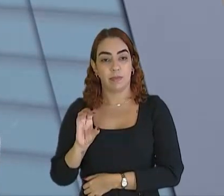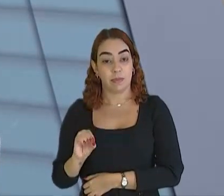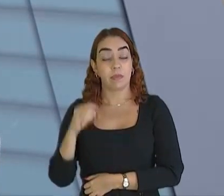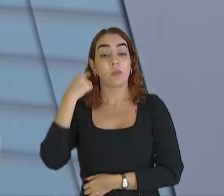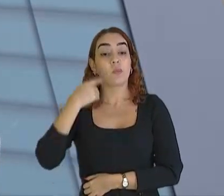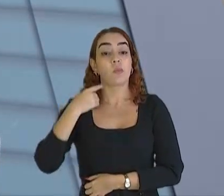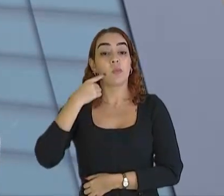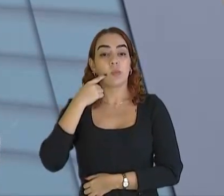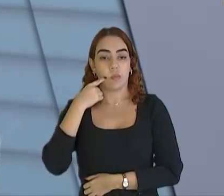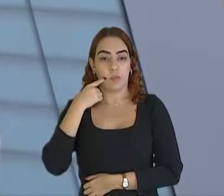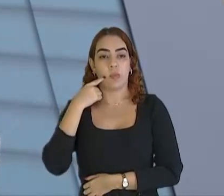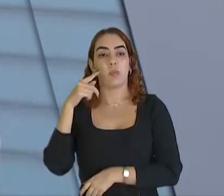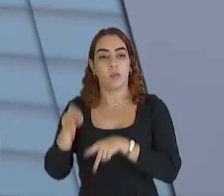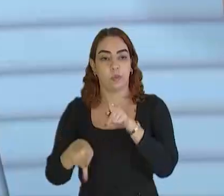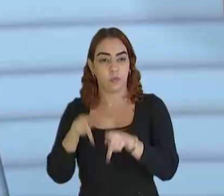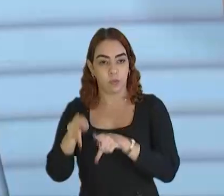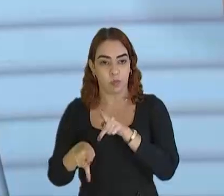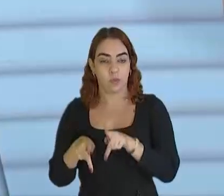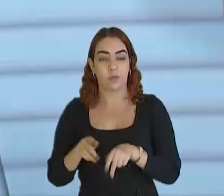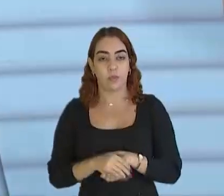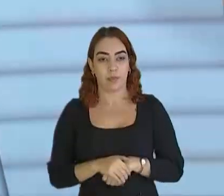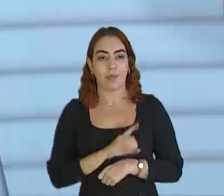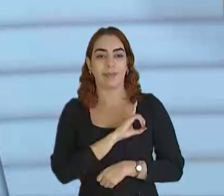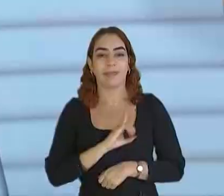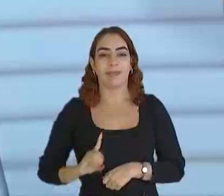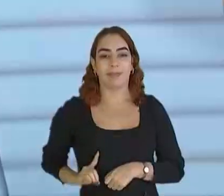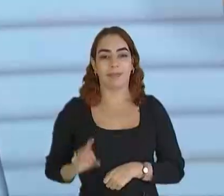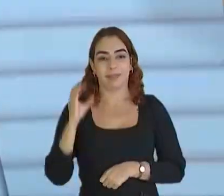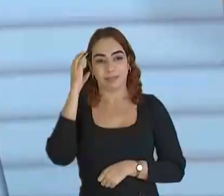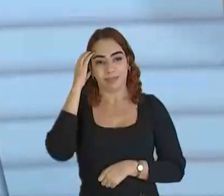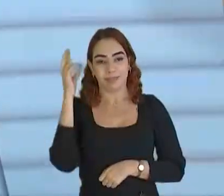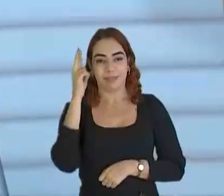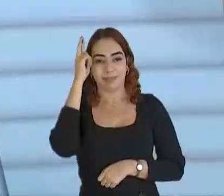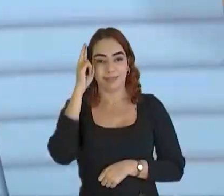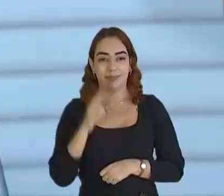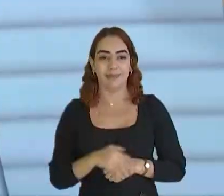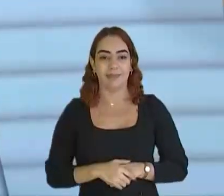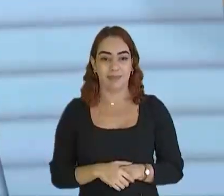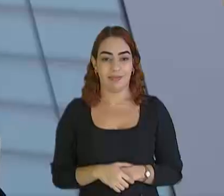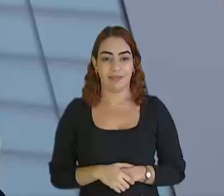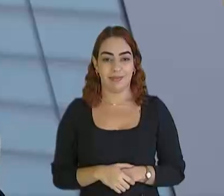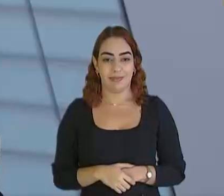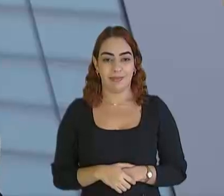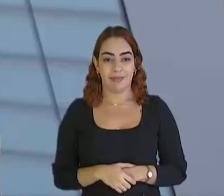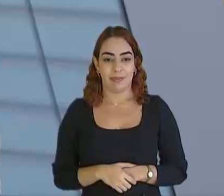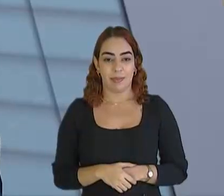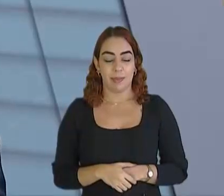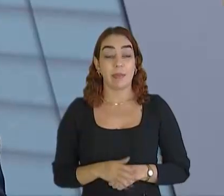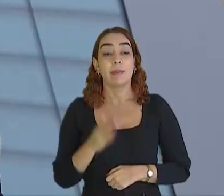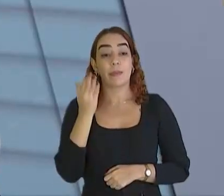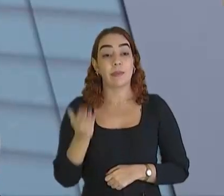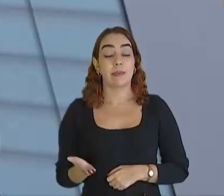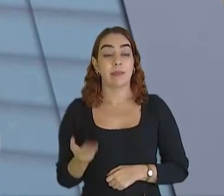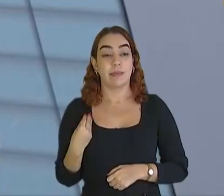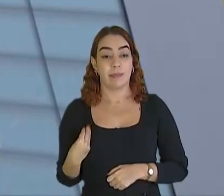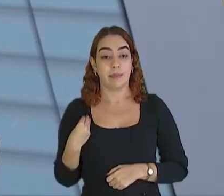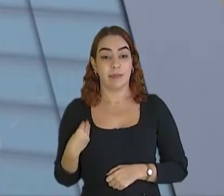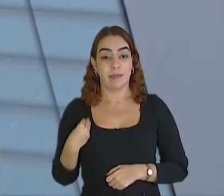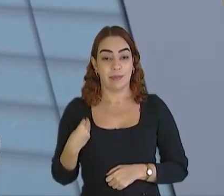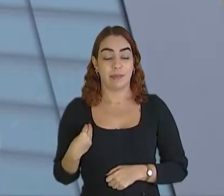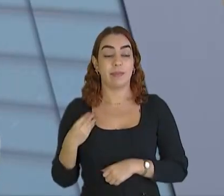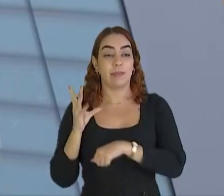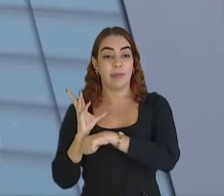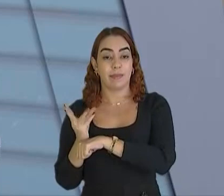Popular, também da Alesc. Deputado Renato Rosendo está aqui comigo. O deputado, ele participou de um